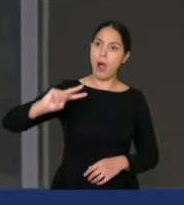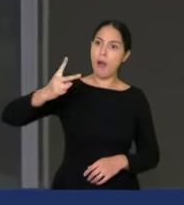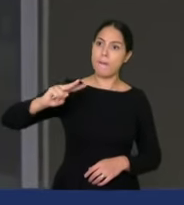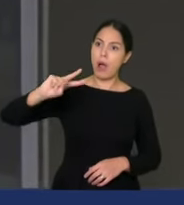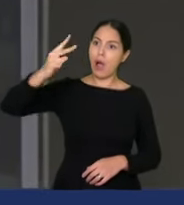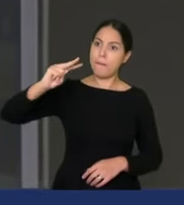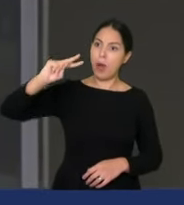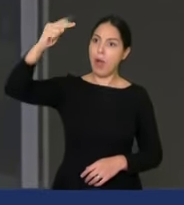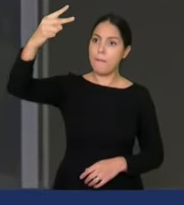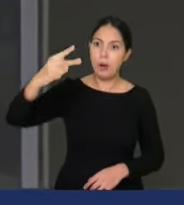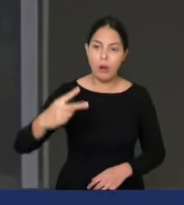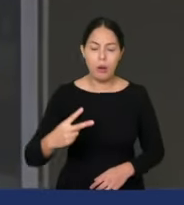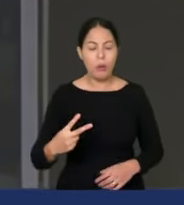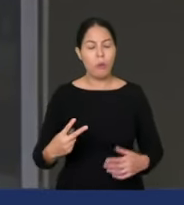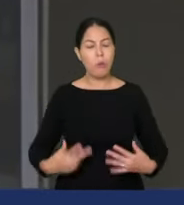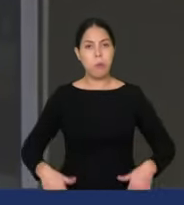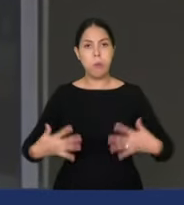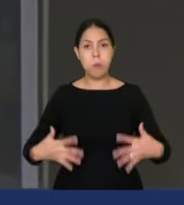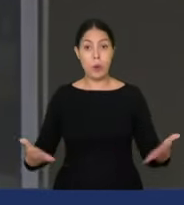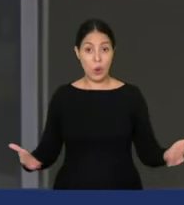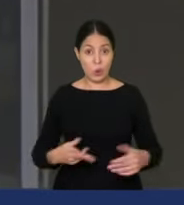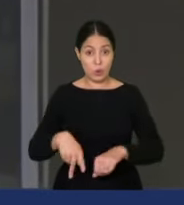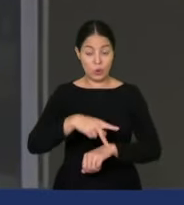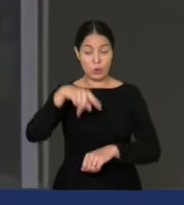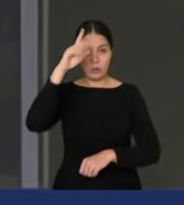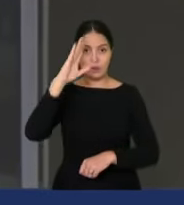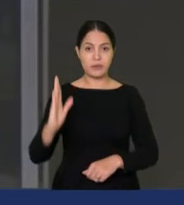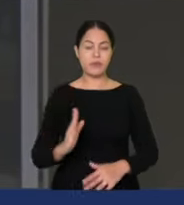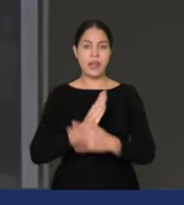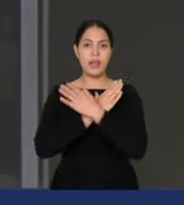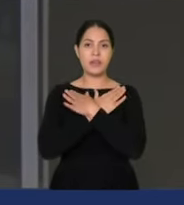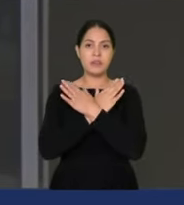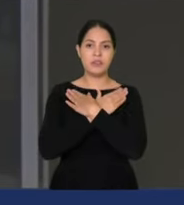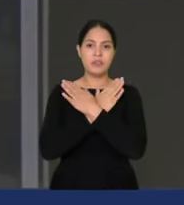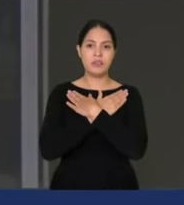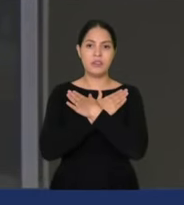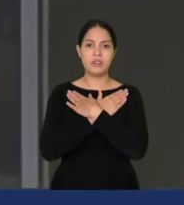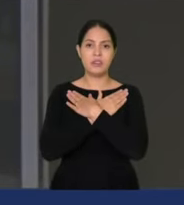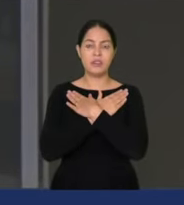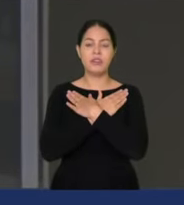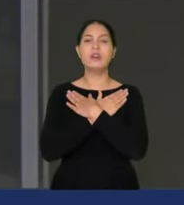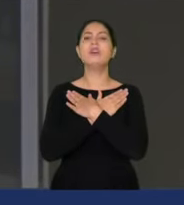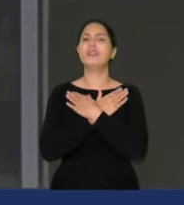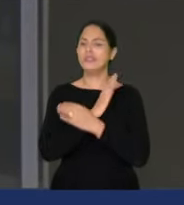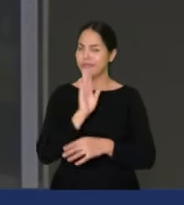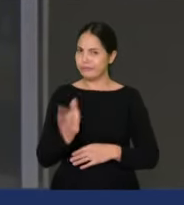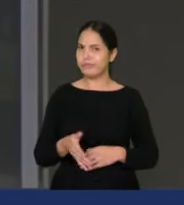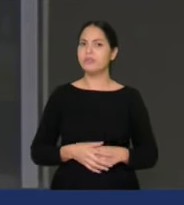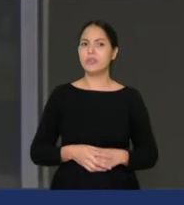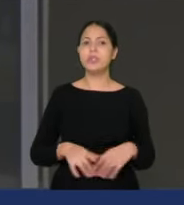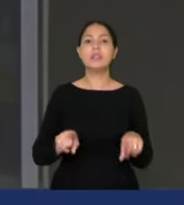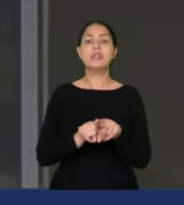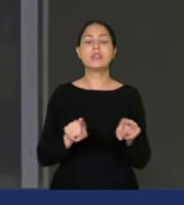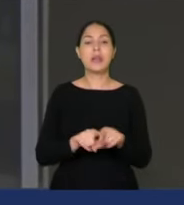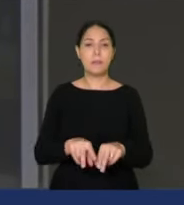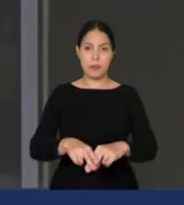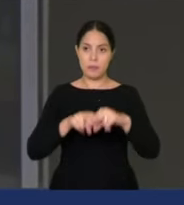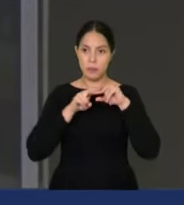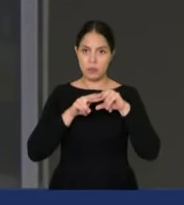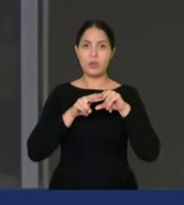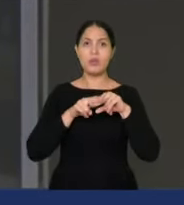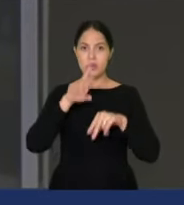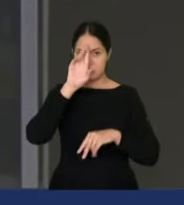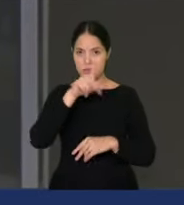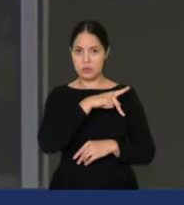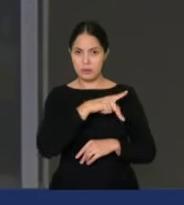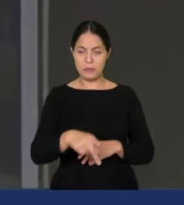de desemprego da história do Brasil, são mais de 40 milhões de desempregados. E é por isso, senhor presidente, que eu